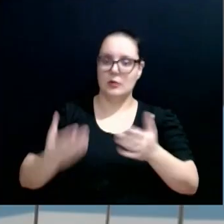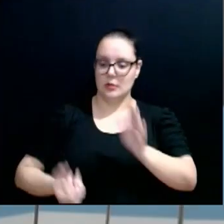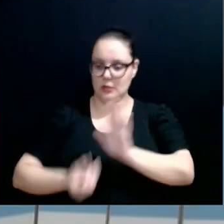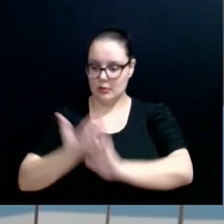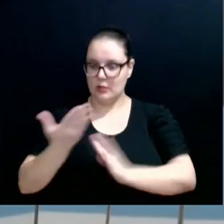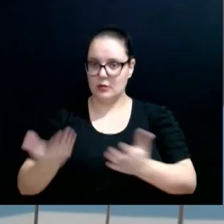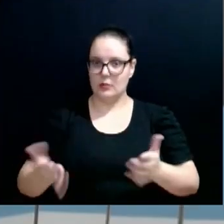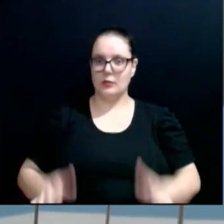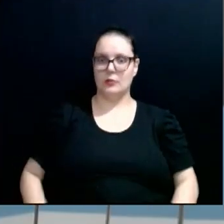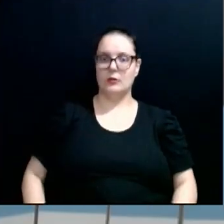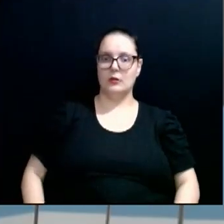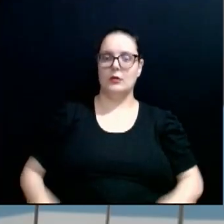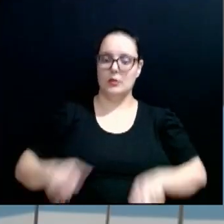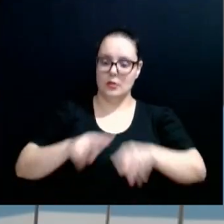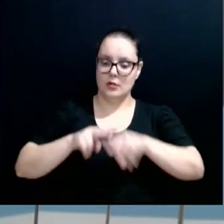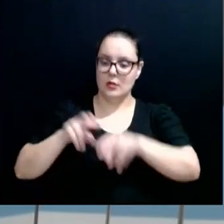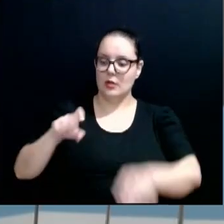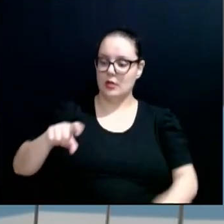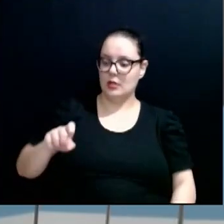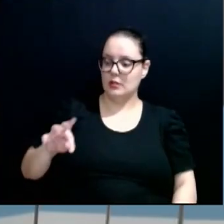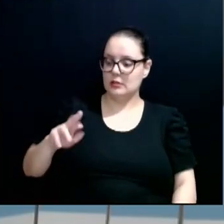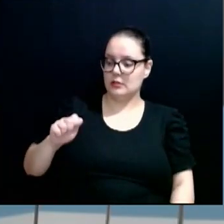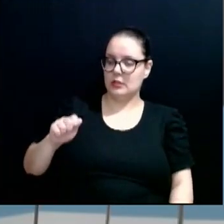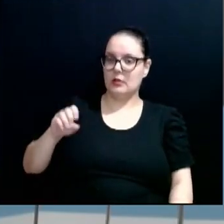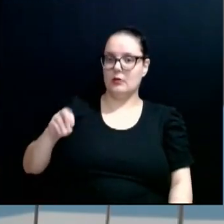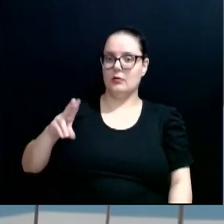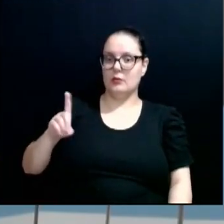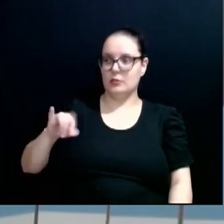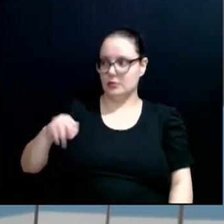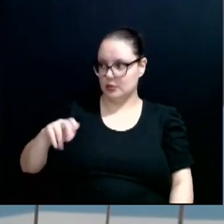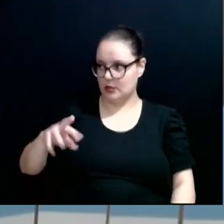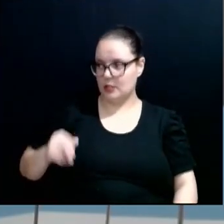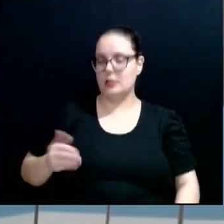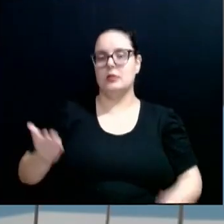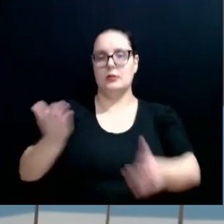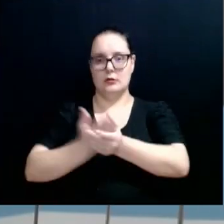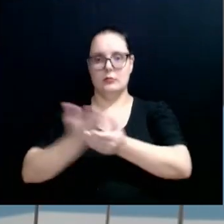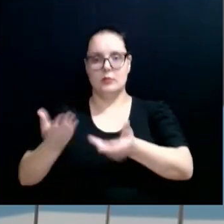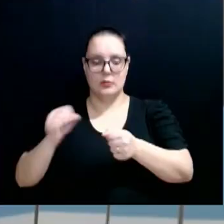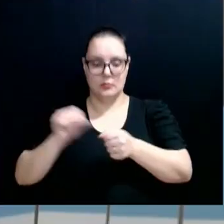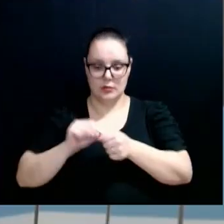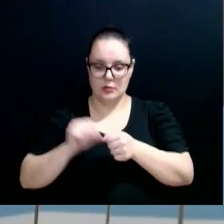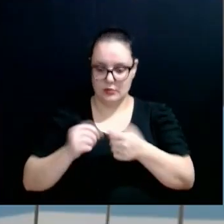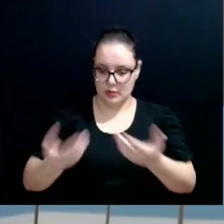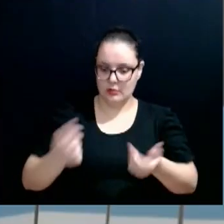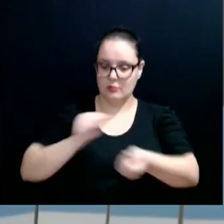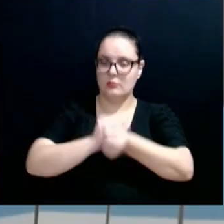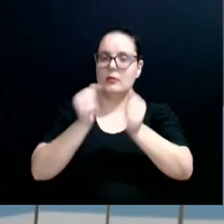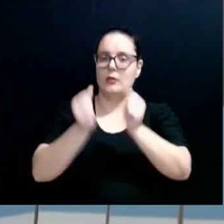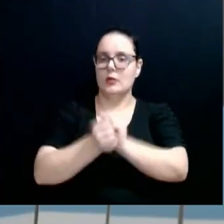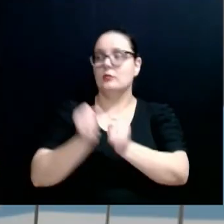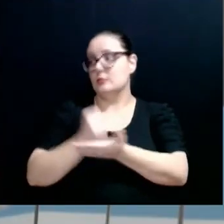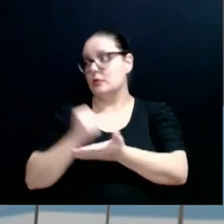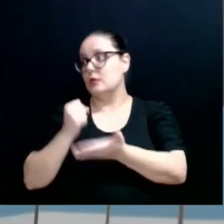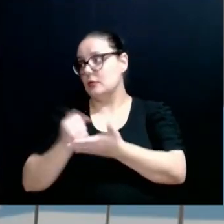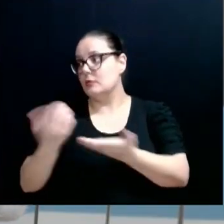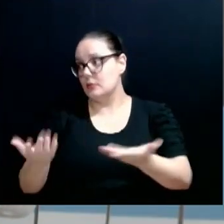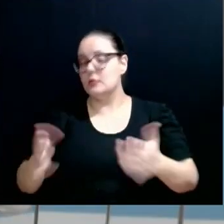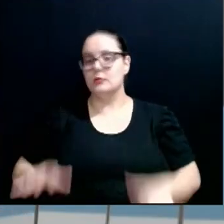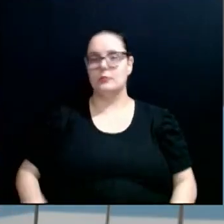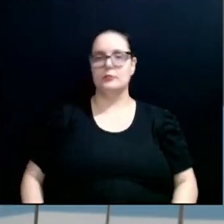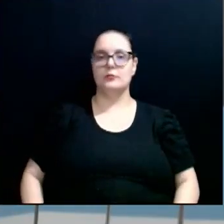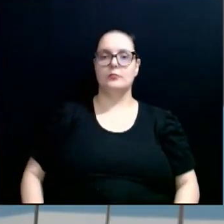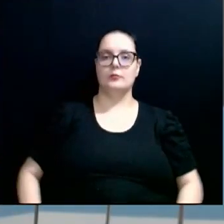revisão extraordinária, entra com um processo lá e faz uma adequação no contrato. Reequilibra o contrato?